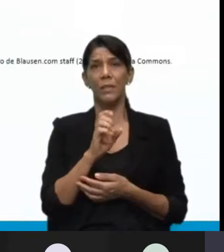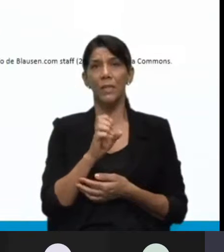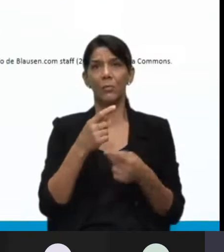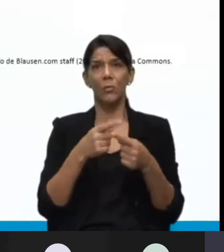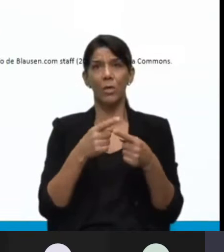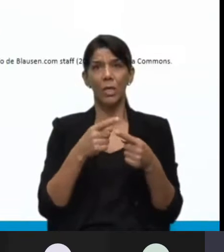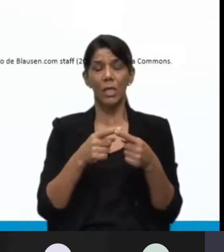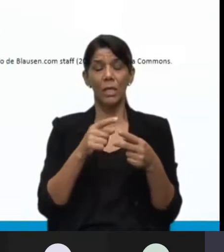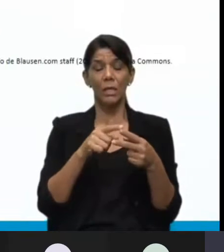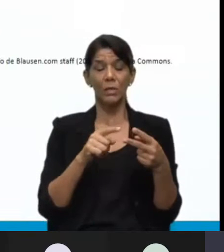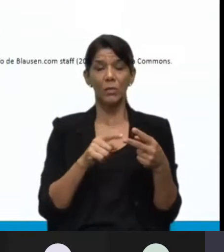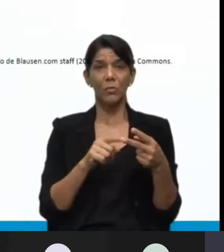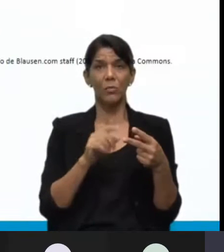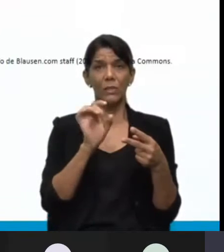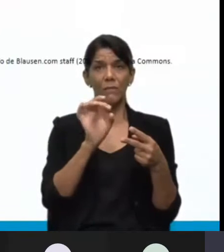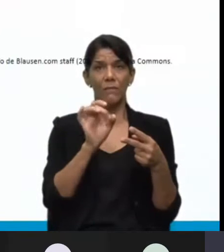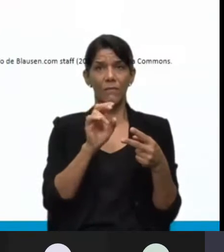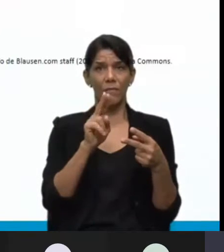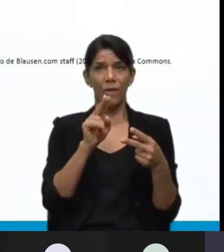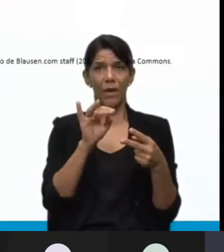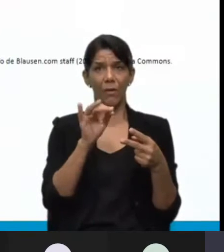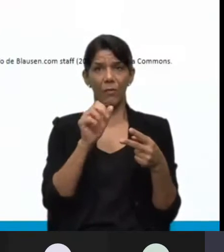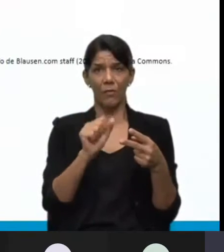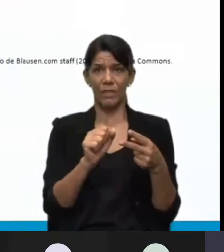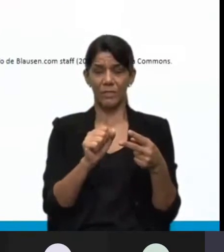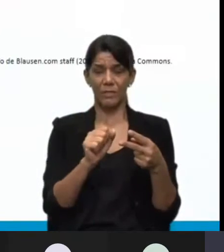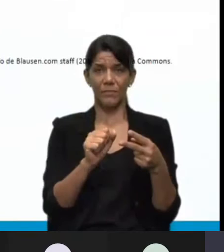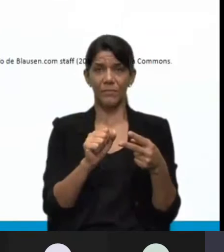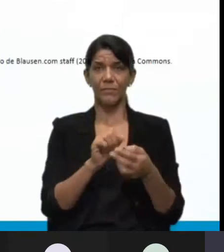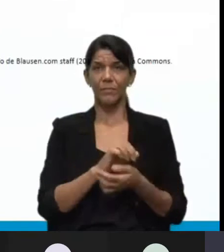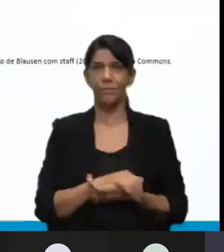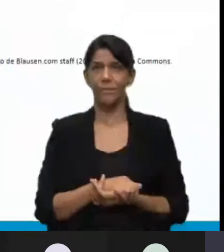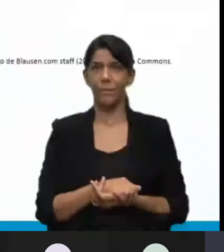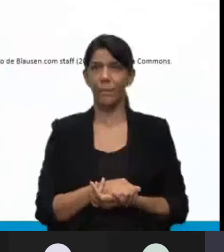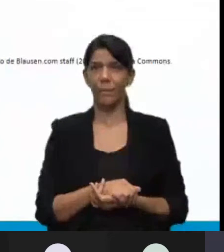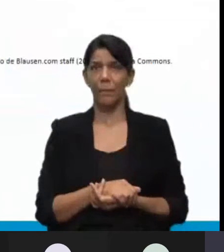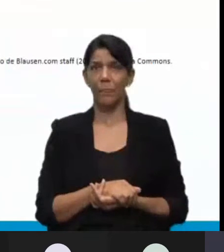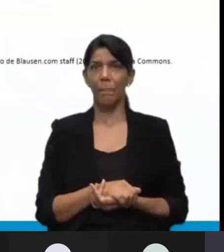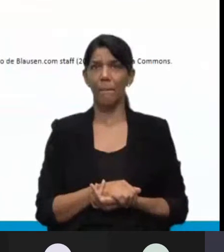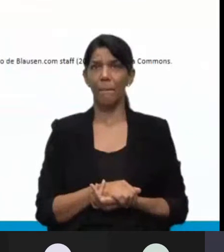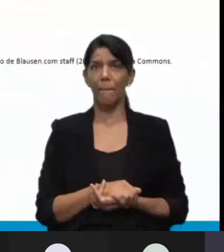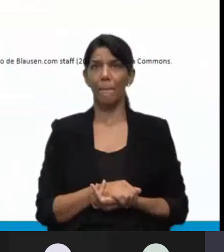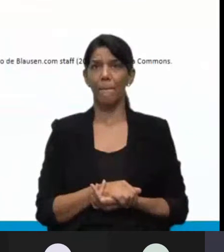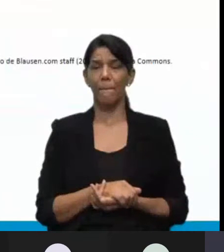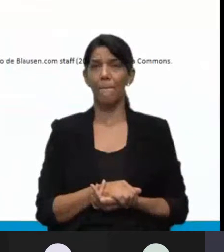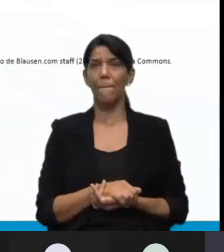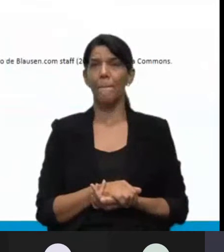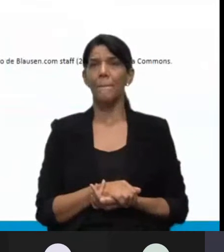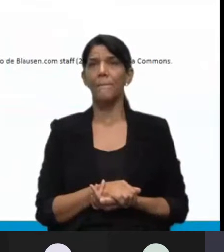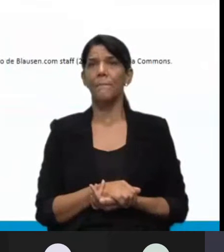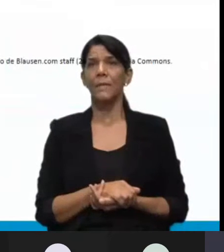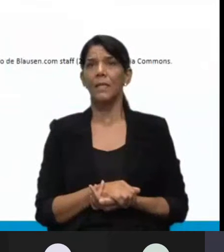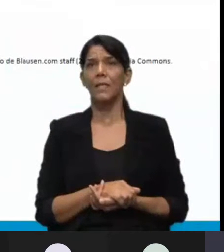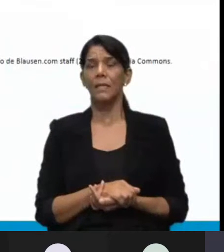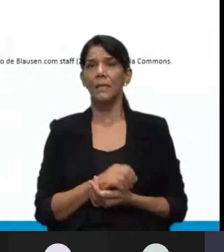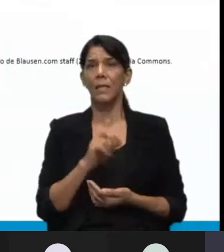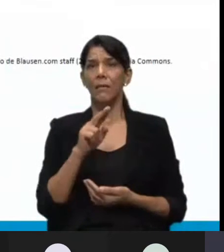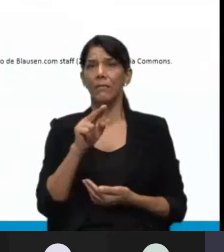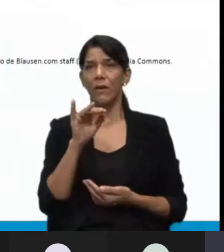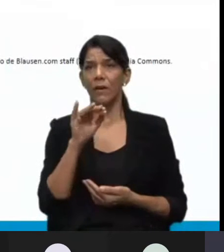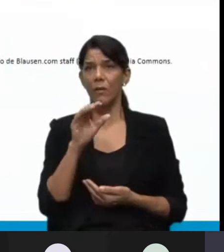tem 2 válvulas, tá? Por isso que ela é chamada de bicúspide. E também aqui a